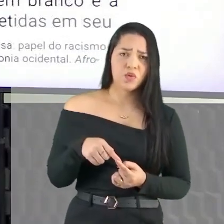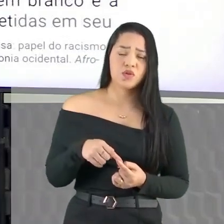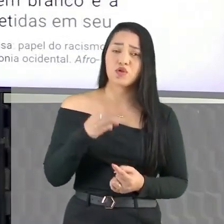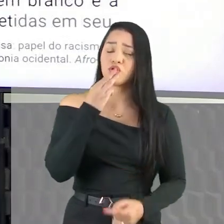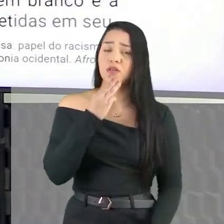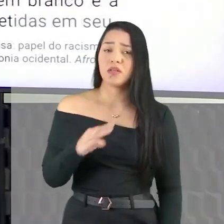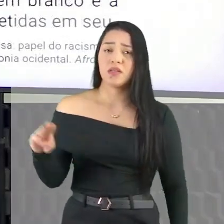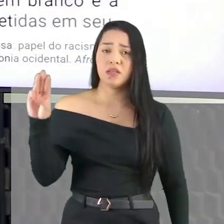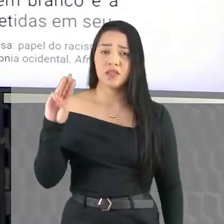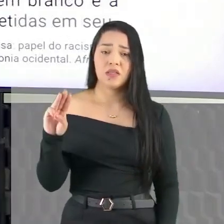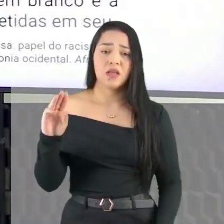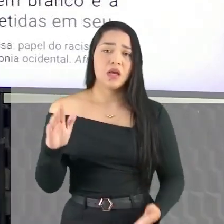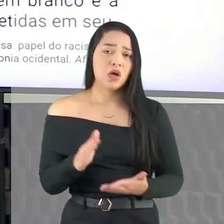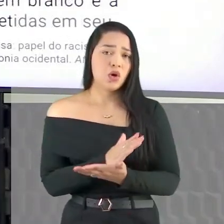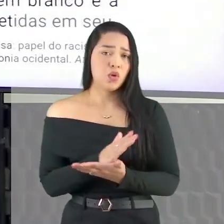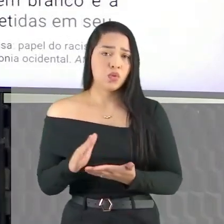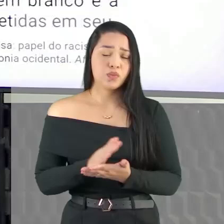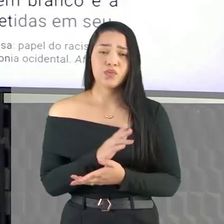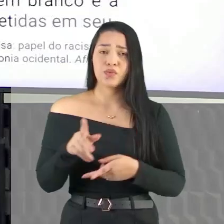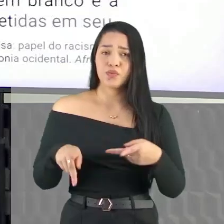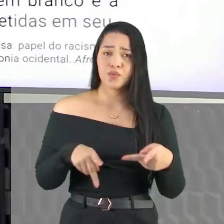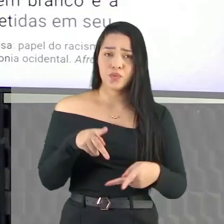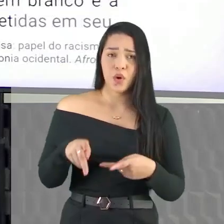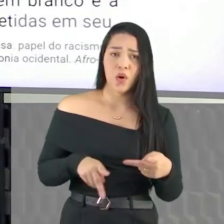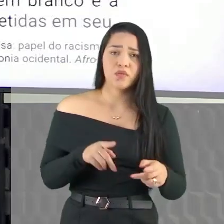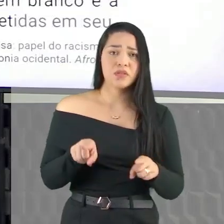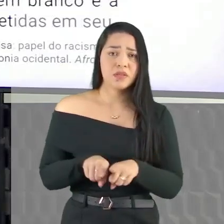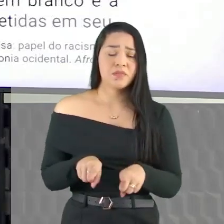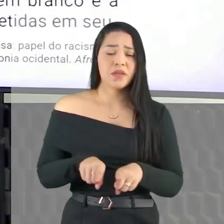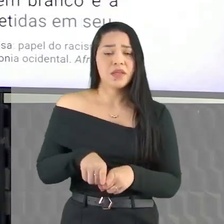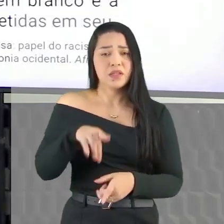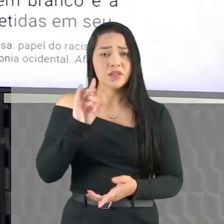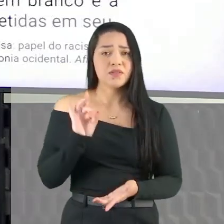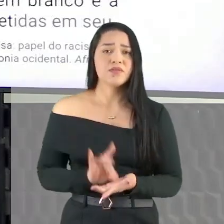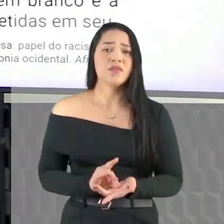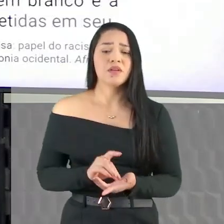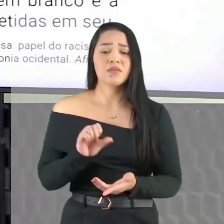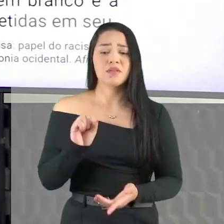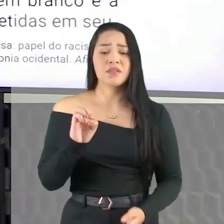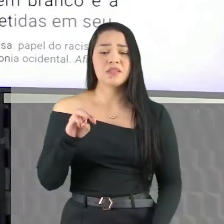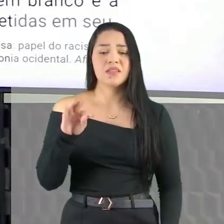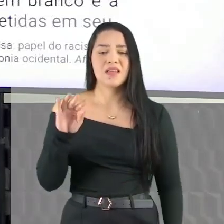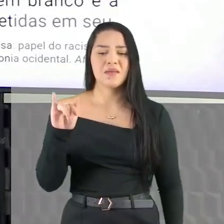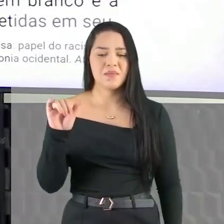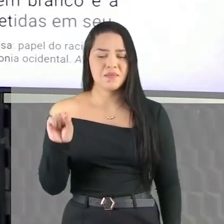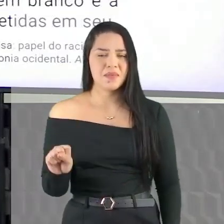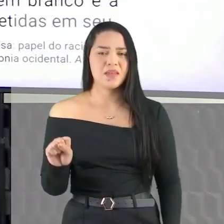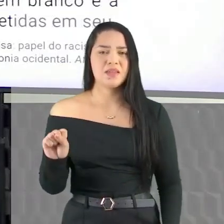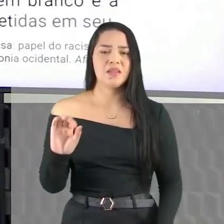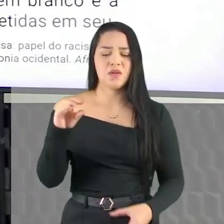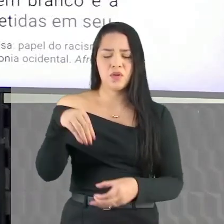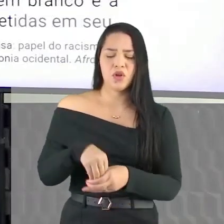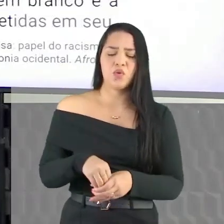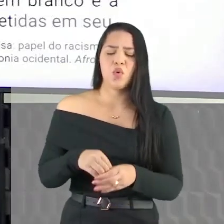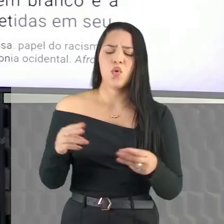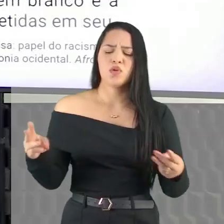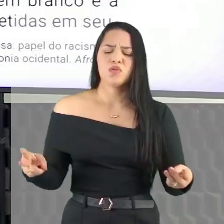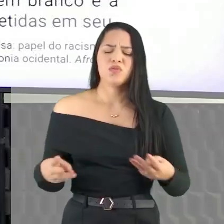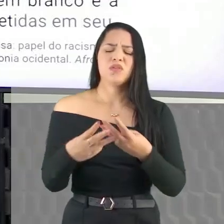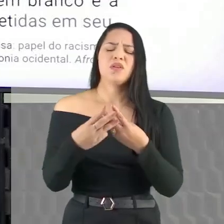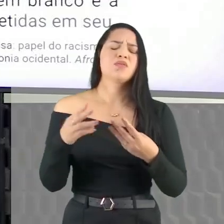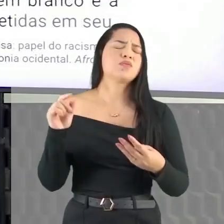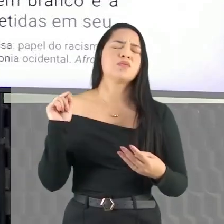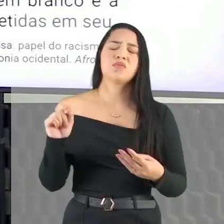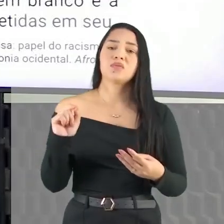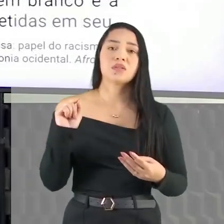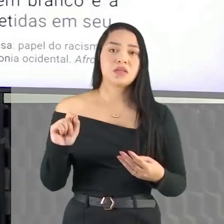de eliminar alguns povos, e aí, de fato, principalmente povos semitas, né, e aí incluía os judeus, né, que